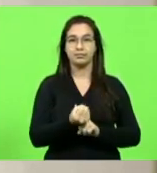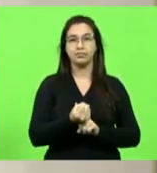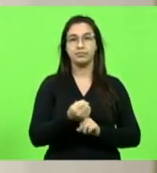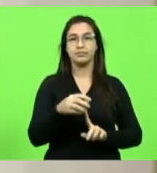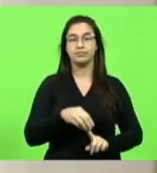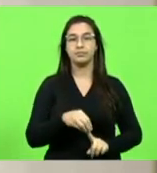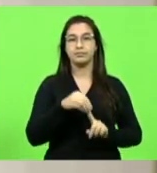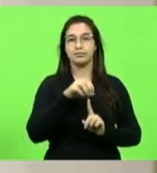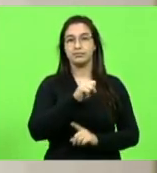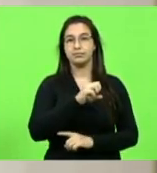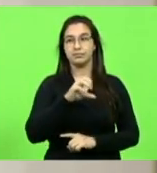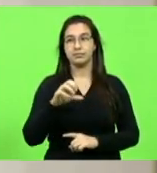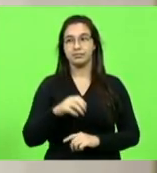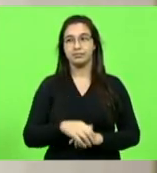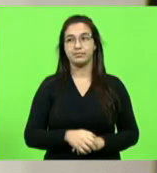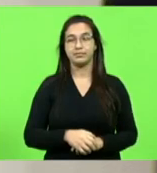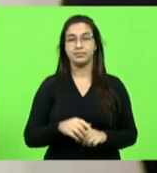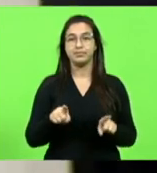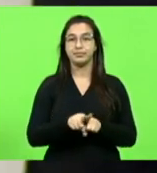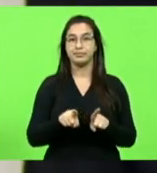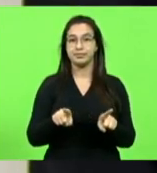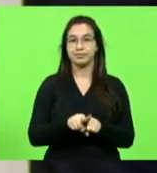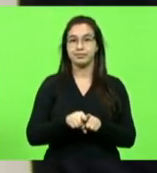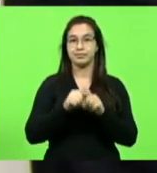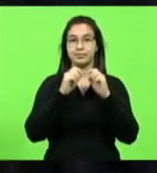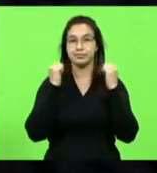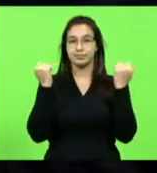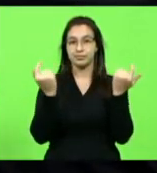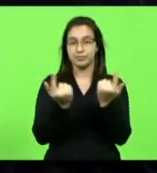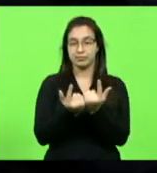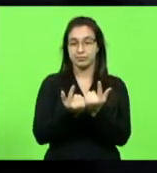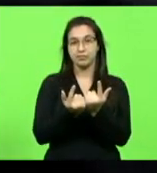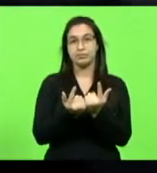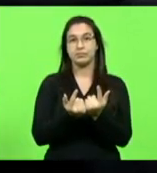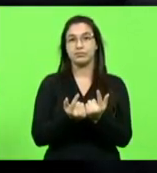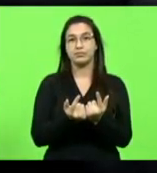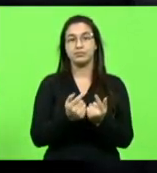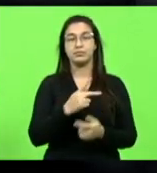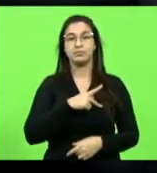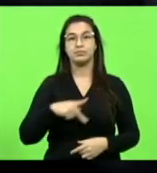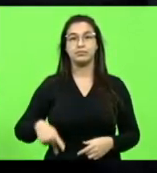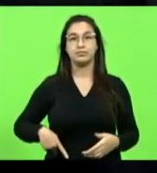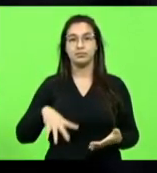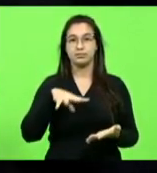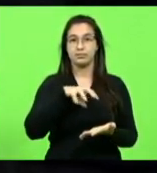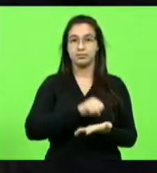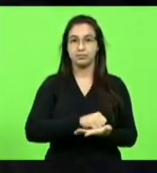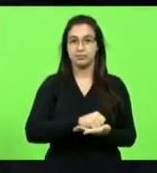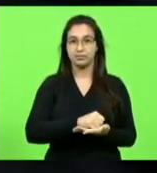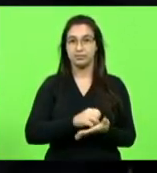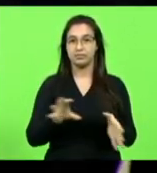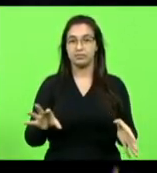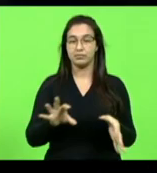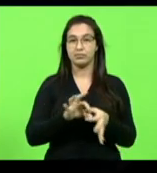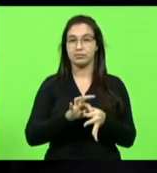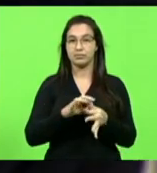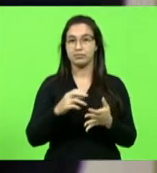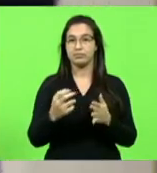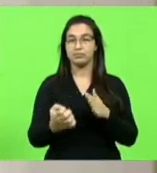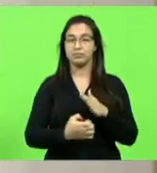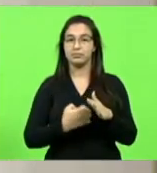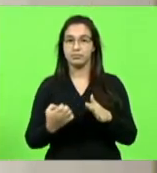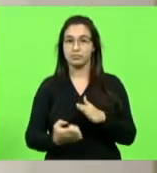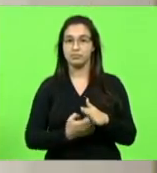Catarina. Além da Assembleia Legislativa do Estado de Santa Catarina, o senhor presidente também registrou a parceria com as empresas